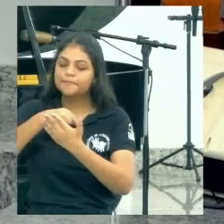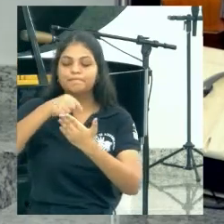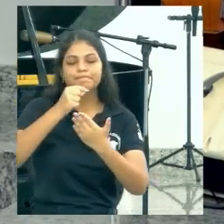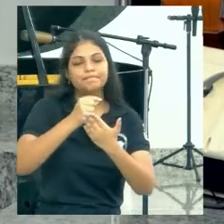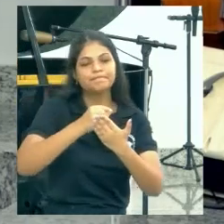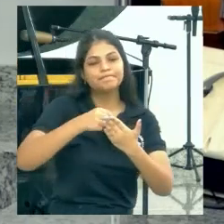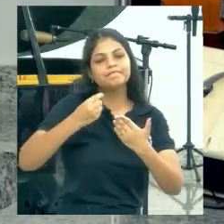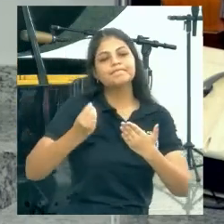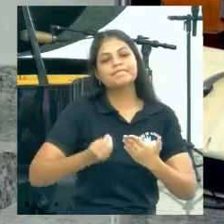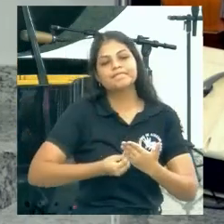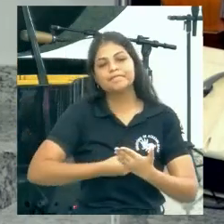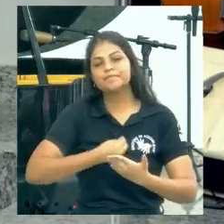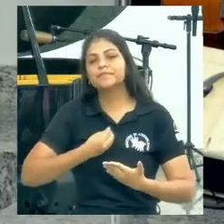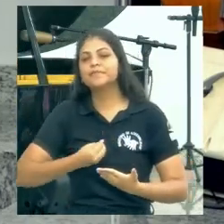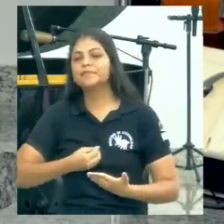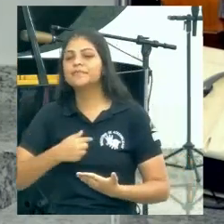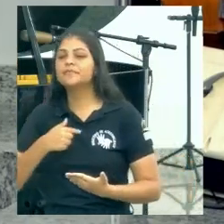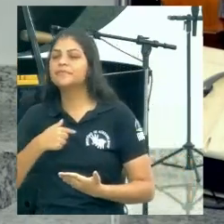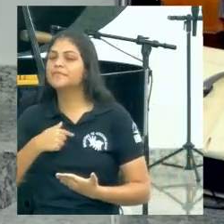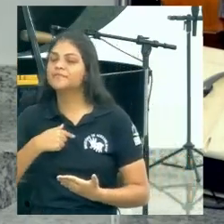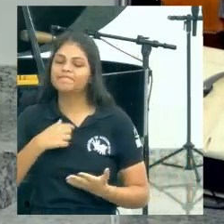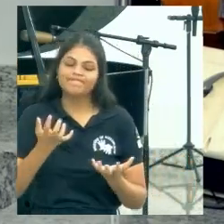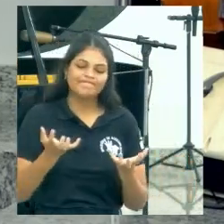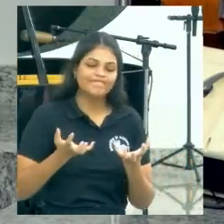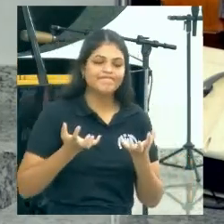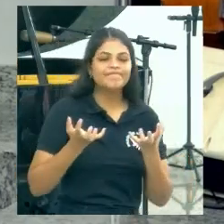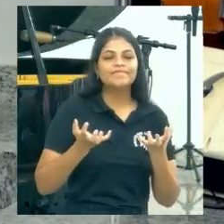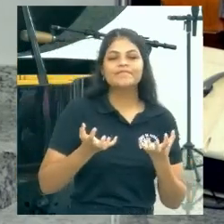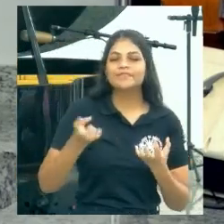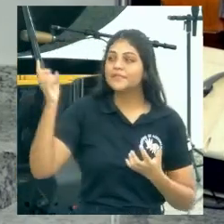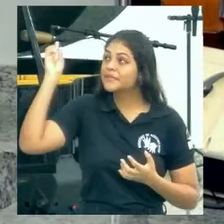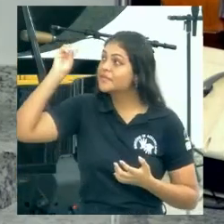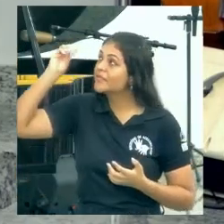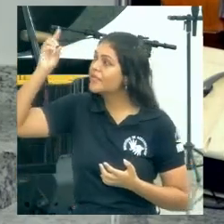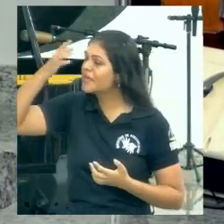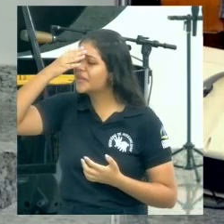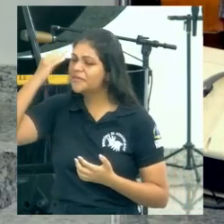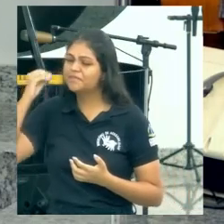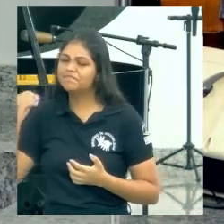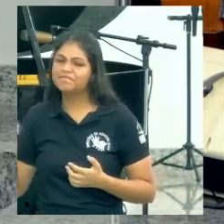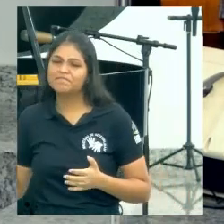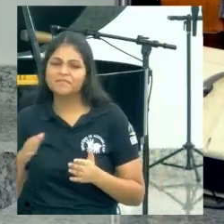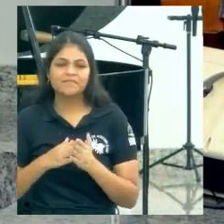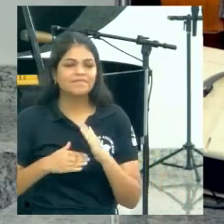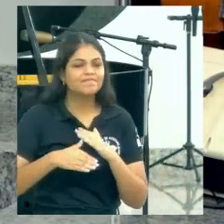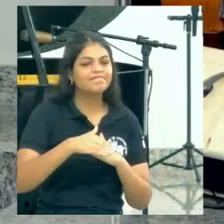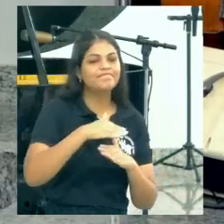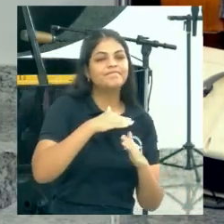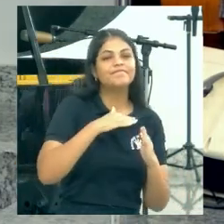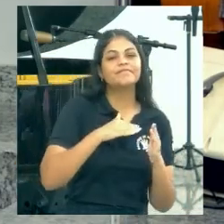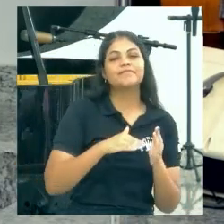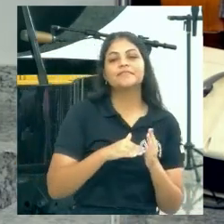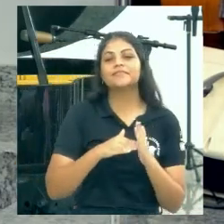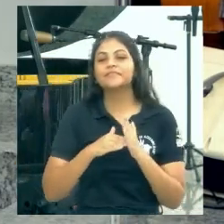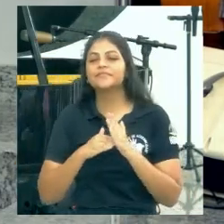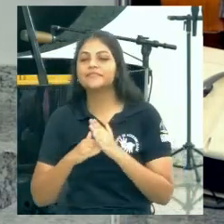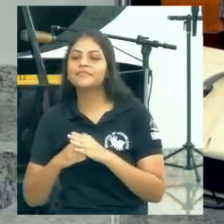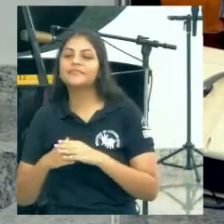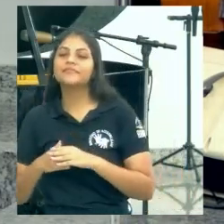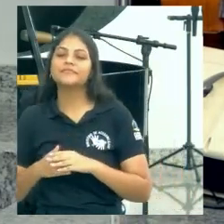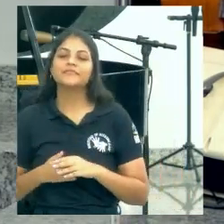vida do meu jeito, apago seus rascunhos e defeitos. Você é